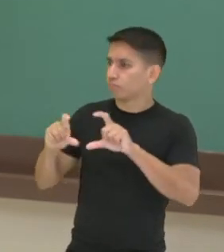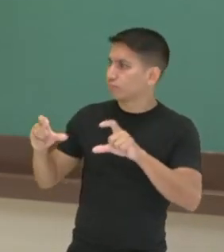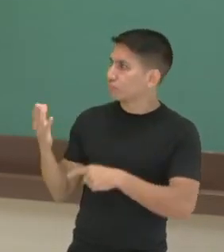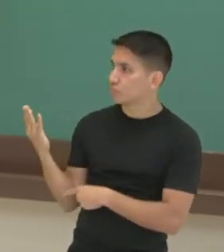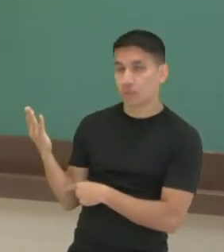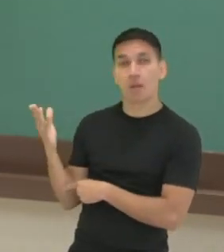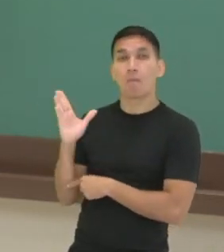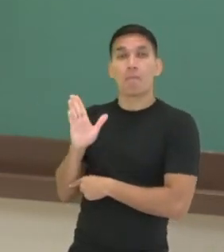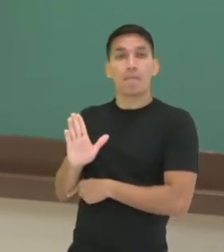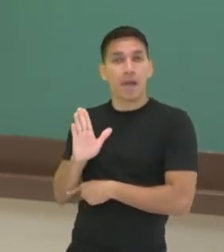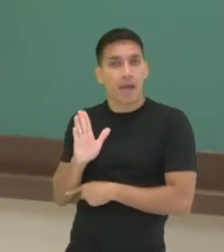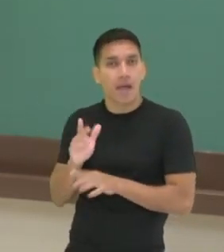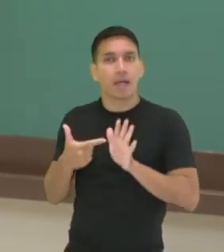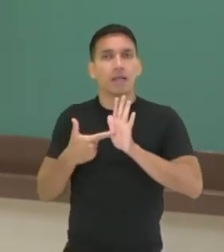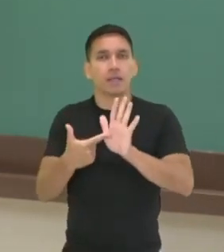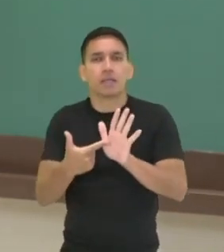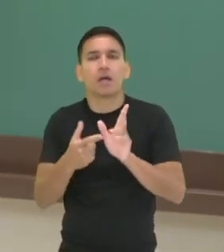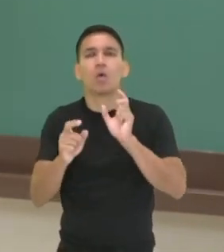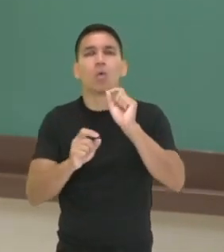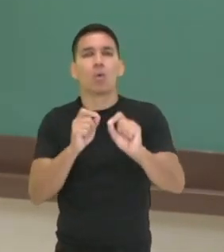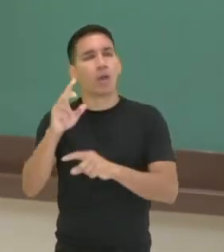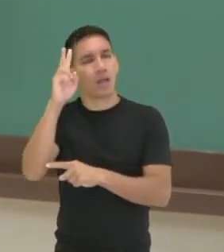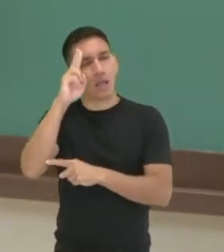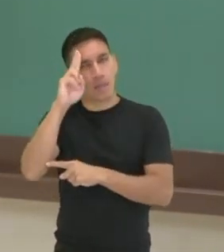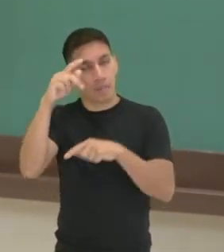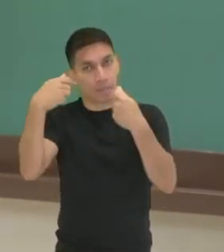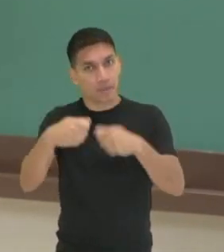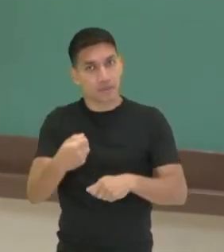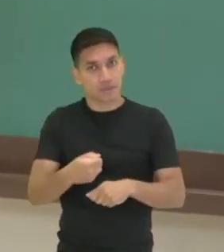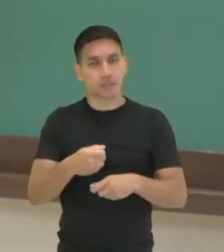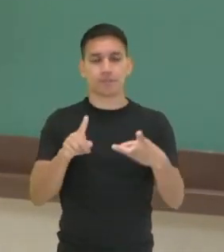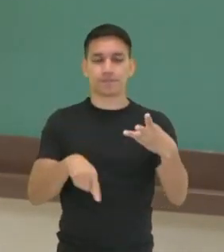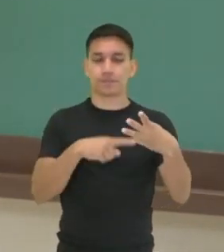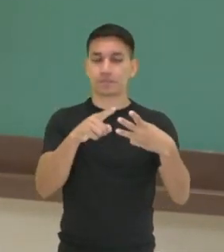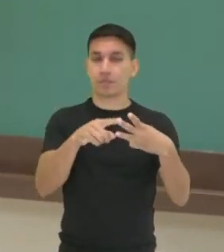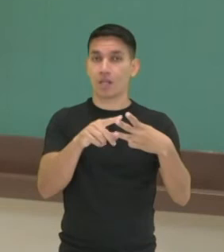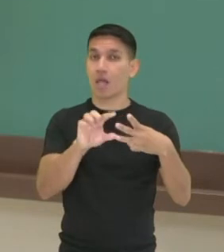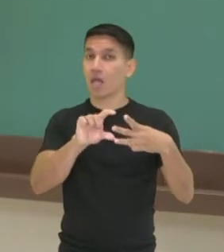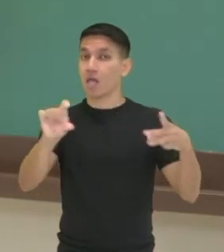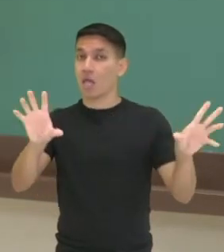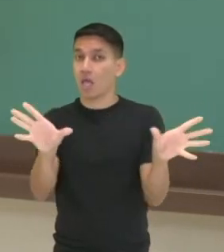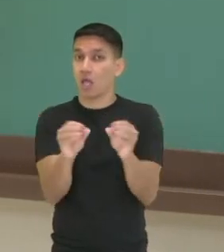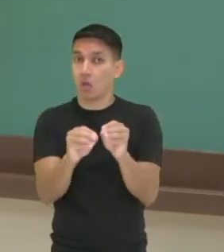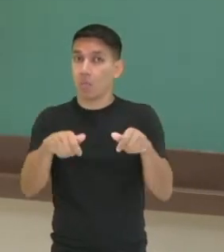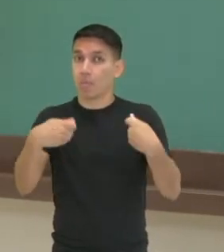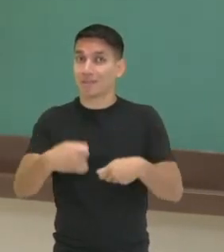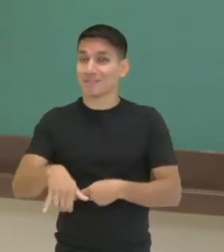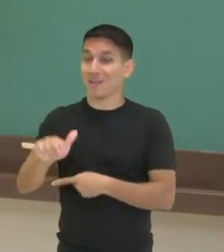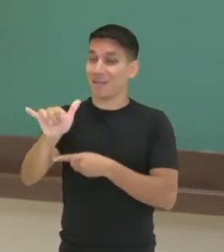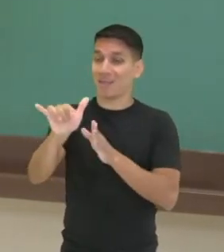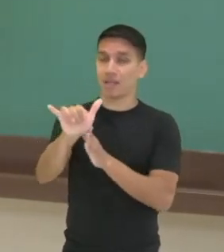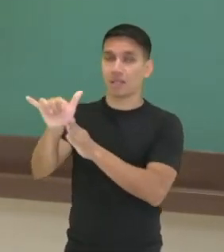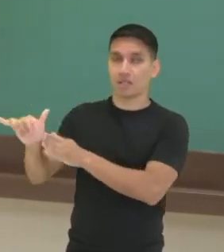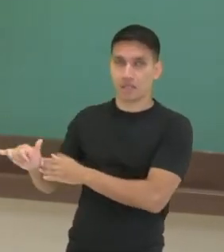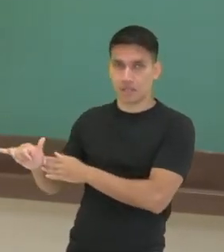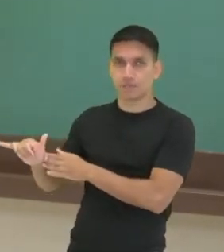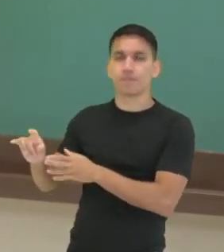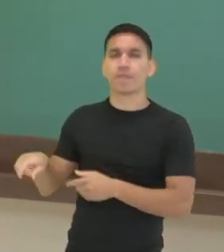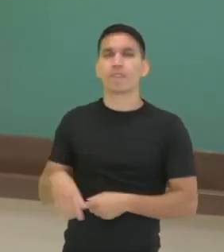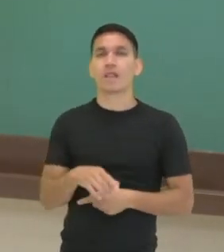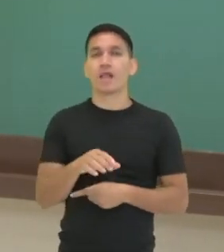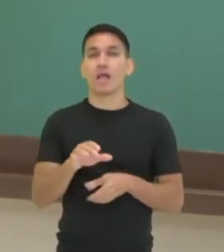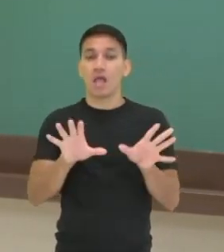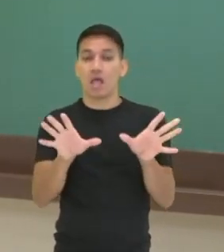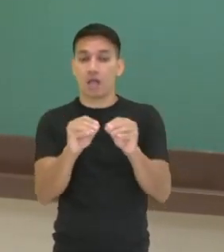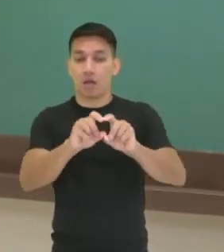Mas basicamente o que a gente precisa lembrar é equação reduzida, o que eu tenho que fazer? Isolar o y. Equação geral é